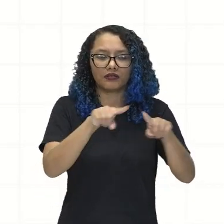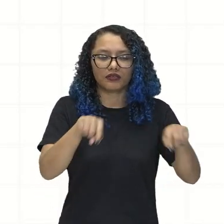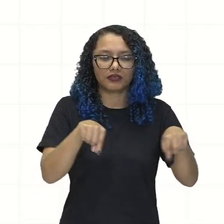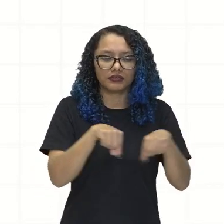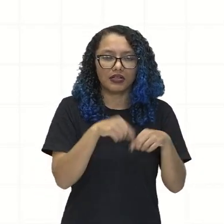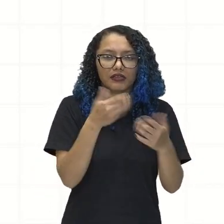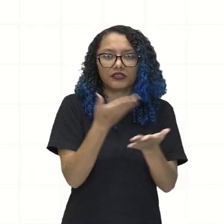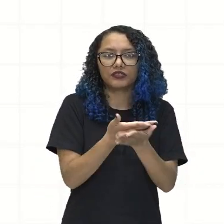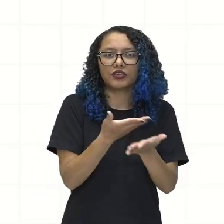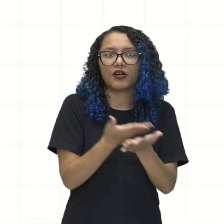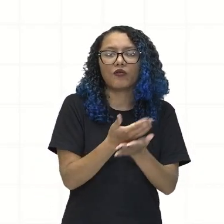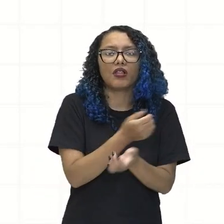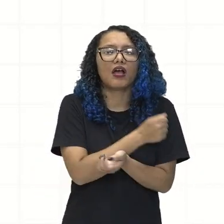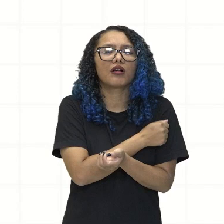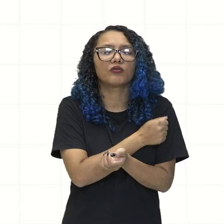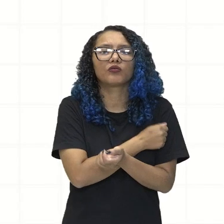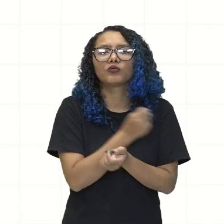alunos.